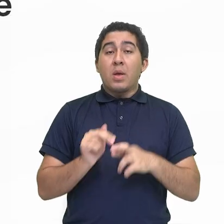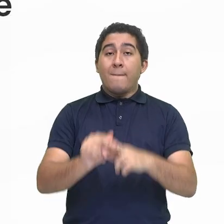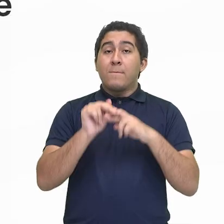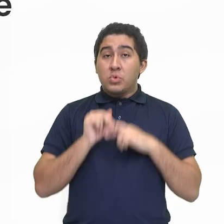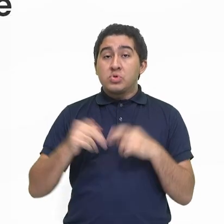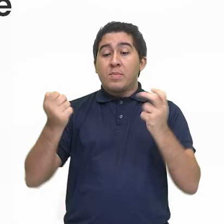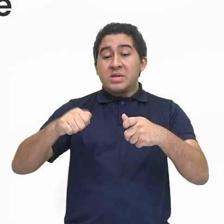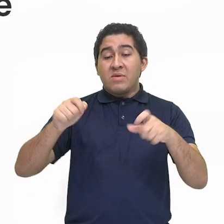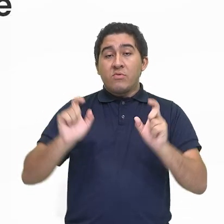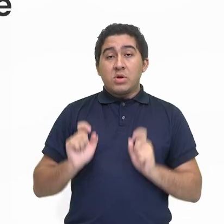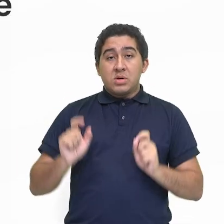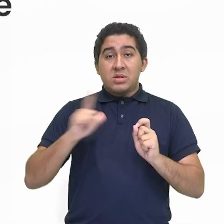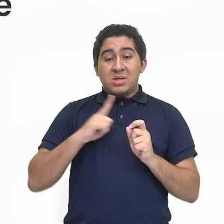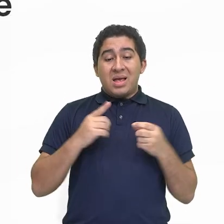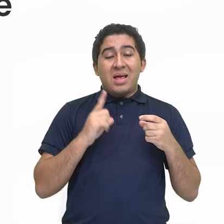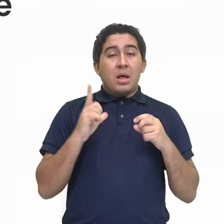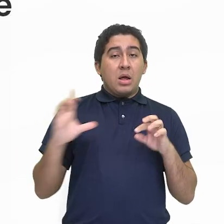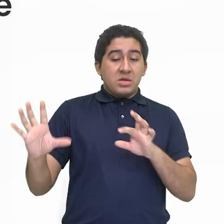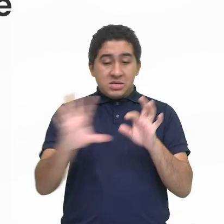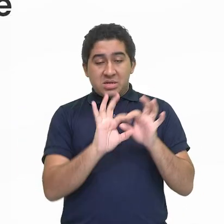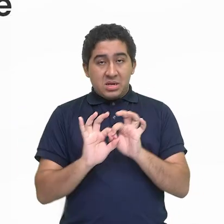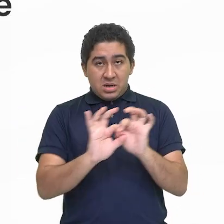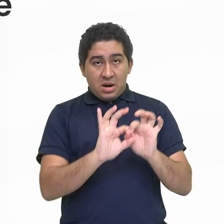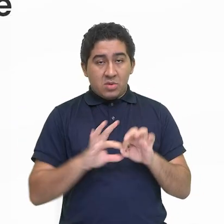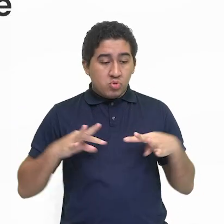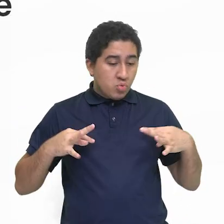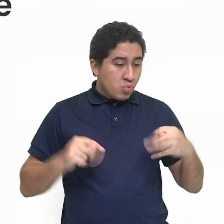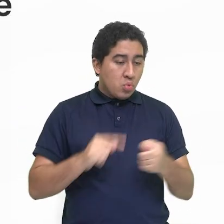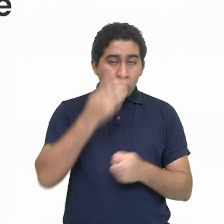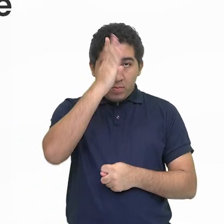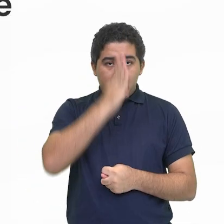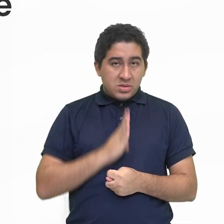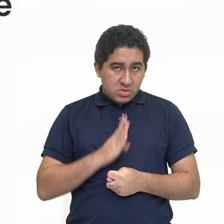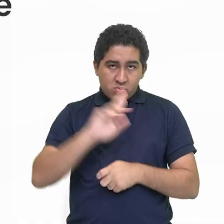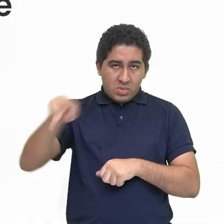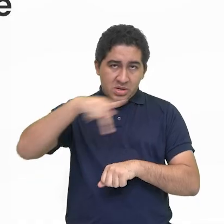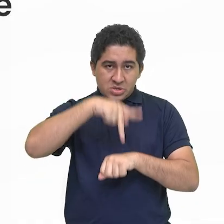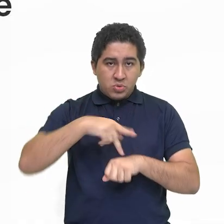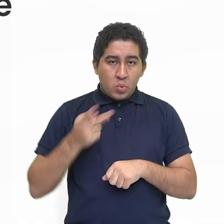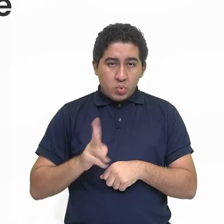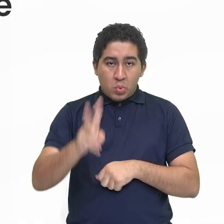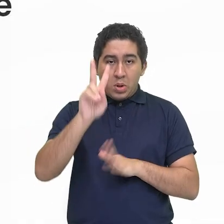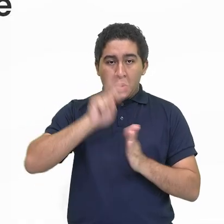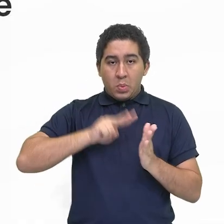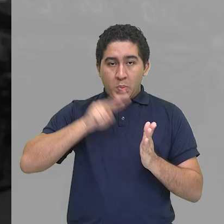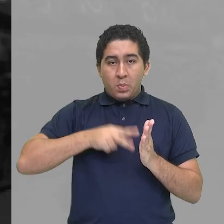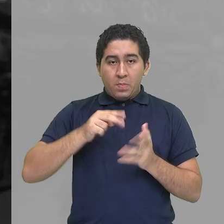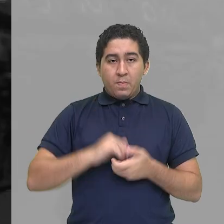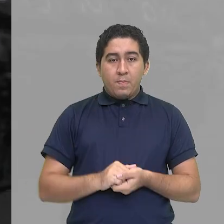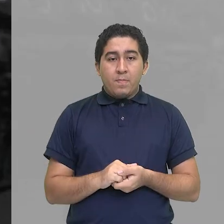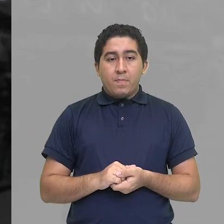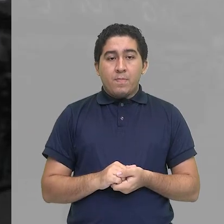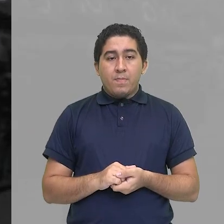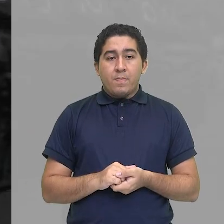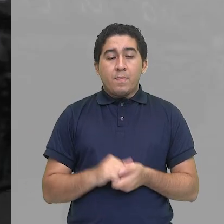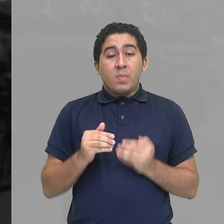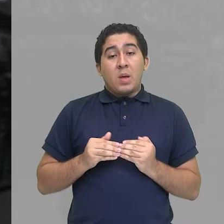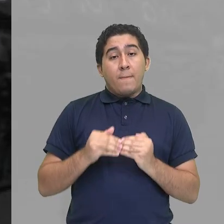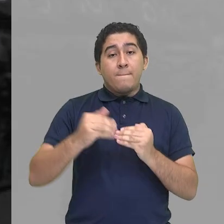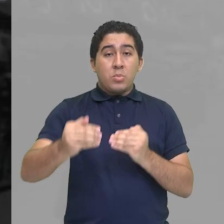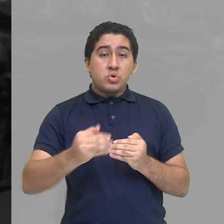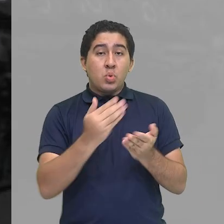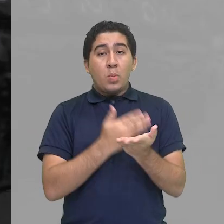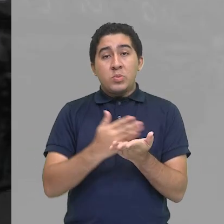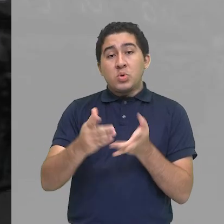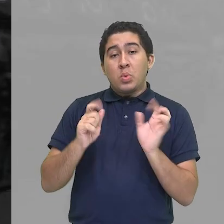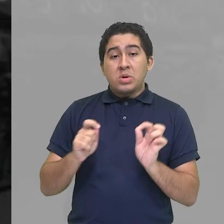a necessidade, então, de integrar essa região ao restante do país. Vamos adiante. A partir daí começou,